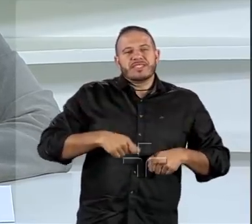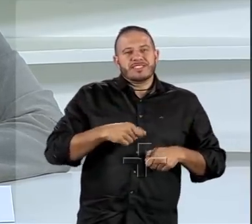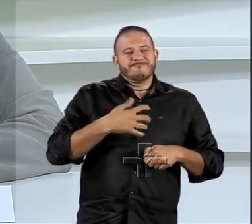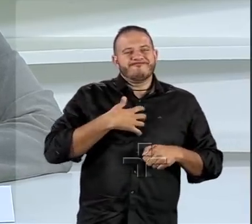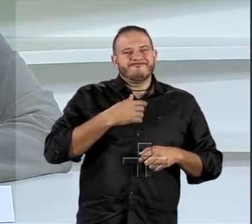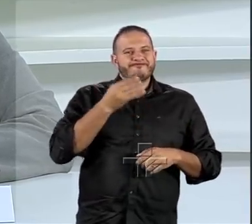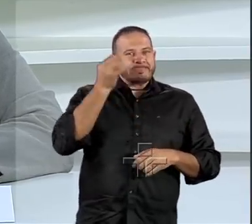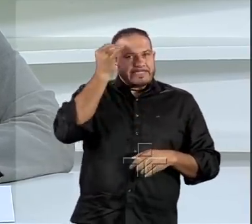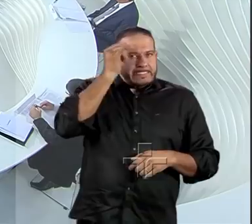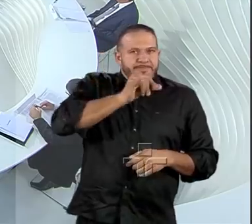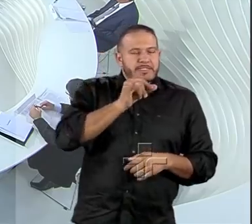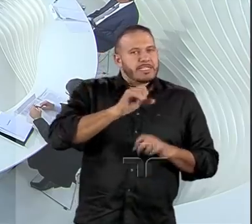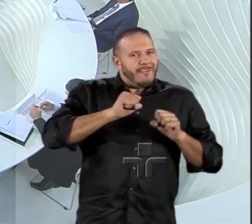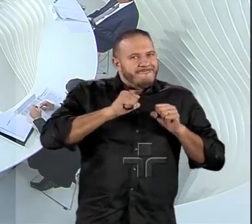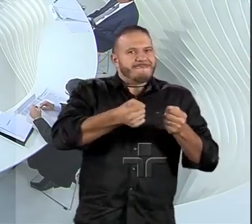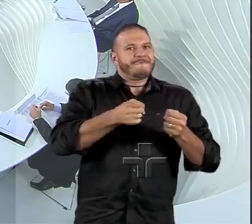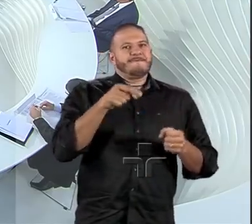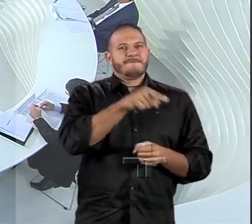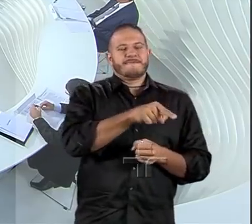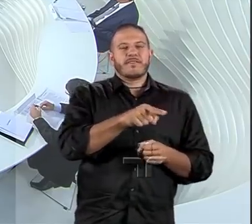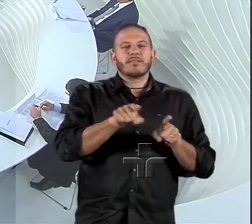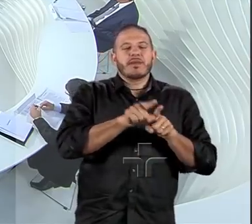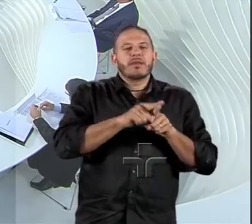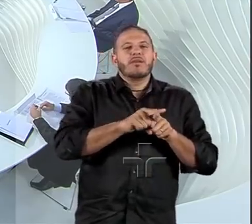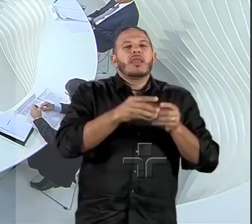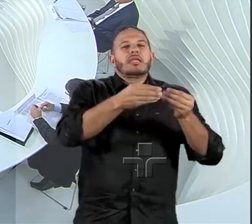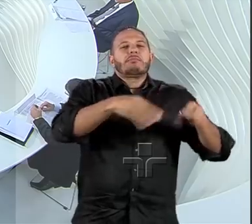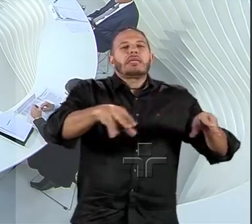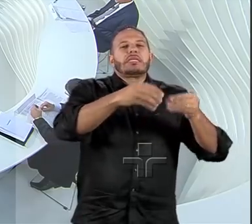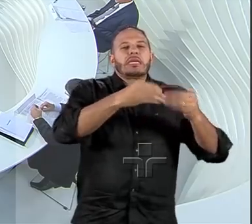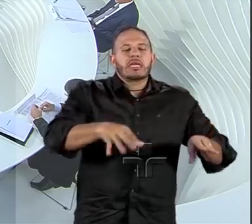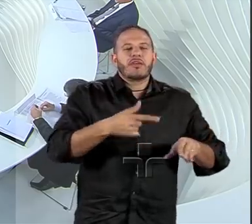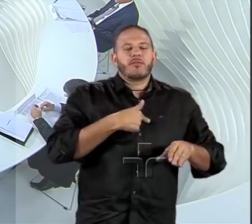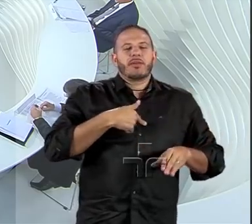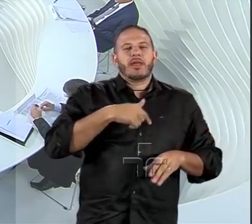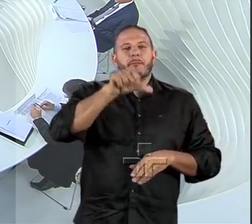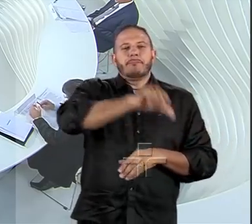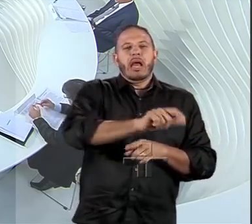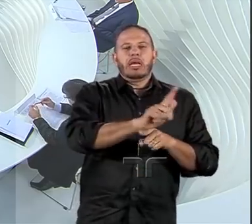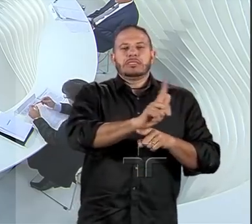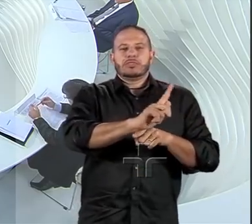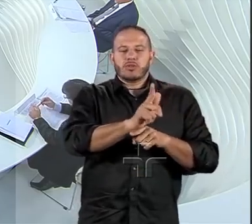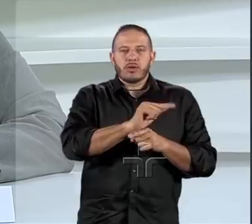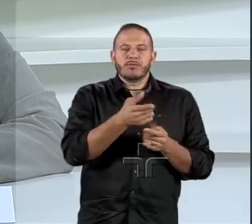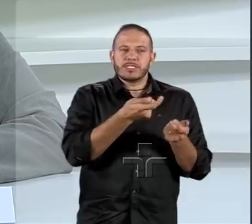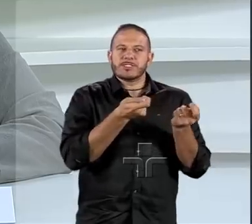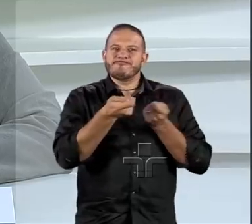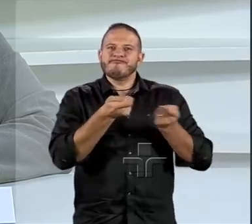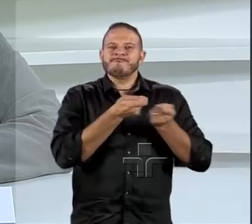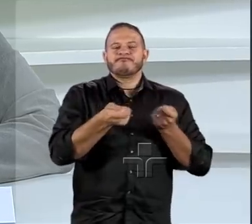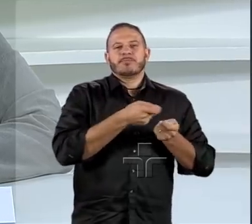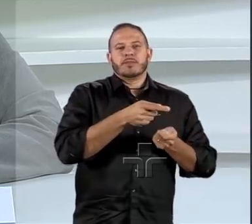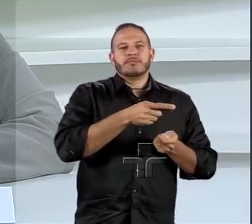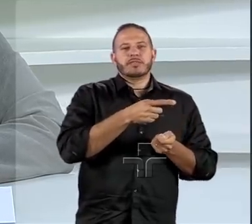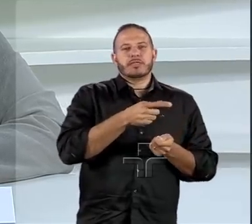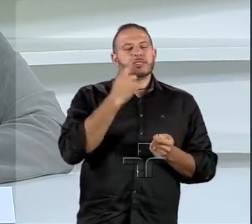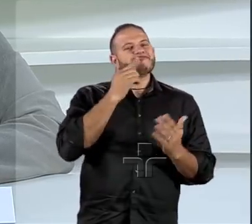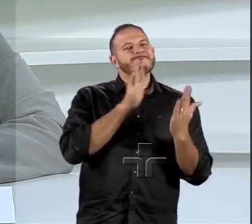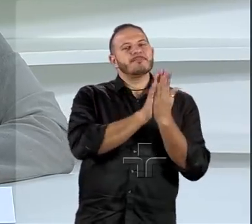enfrentado. O desperdício pela má gestão é algo que precisa ser enfrentado. E eu acho que